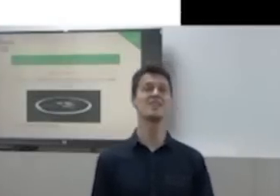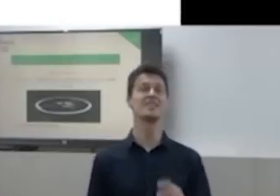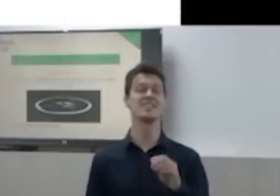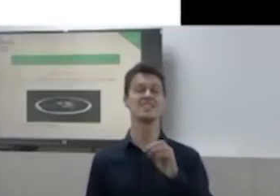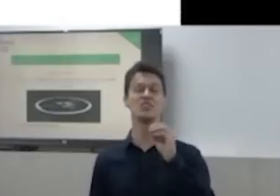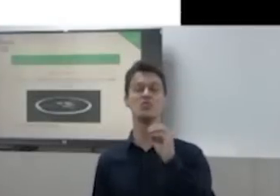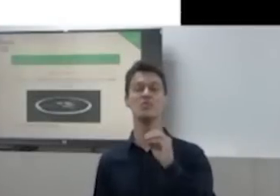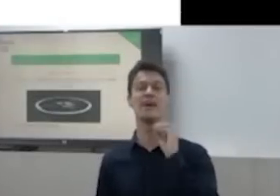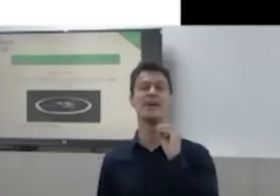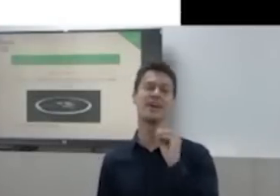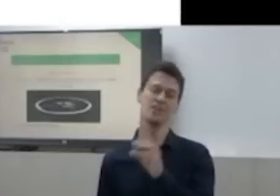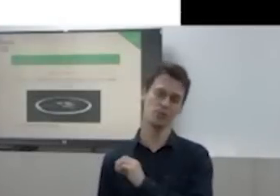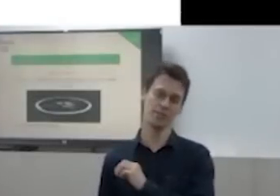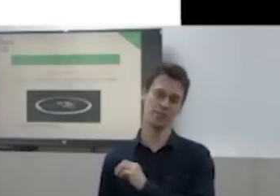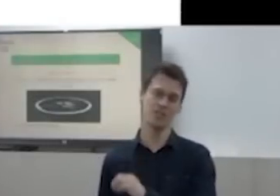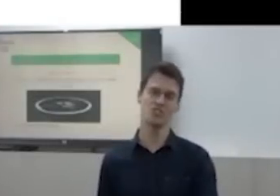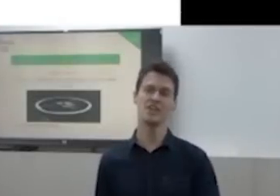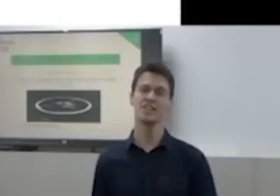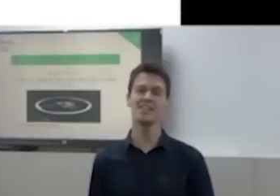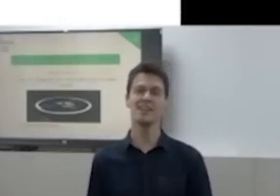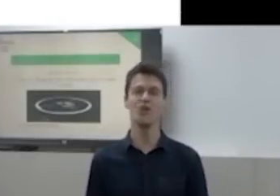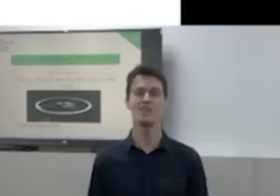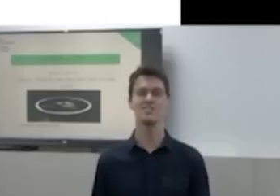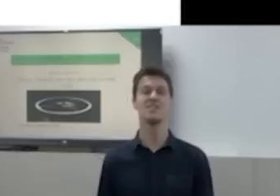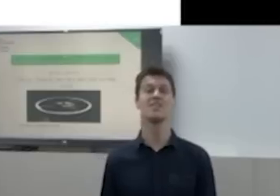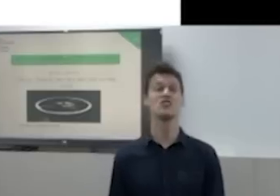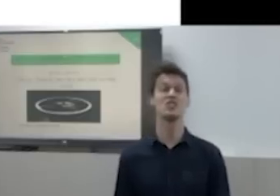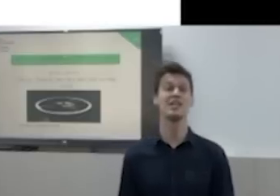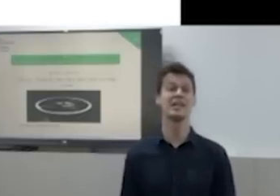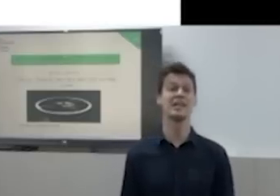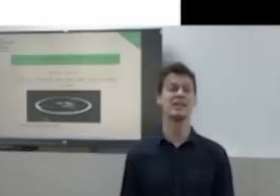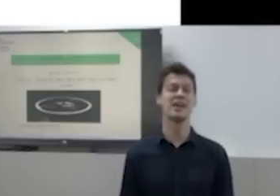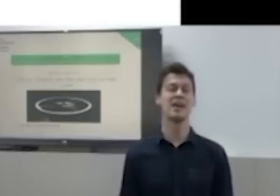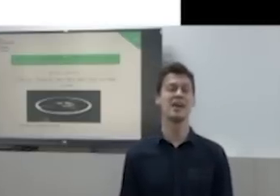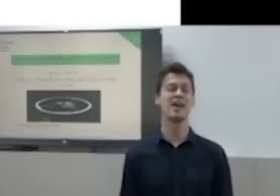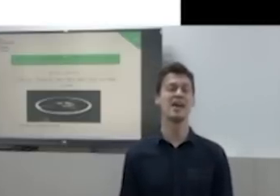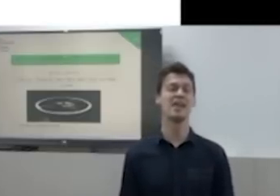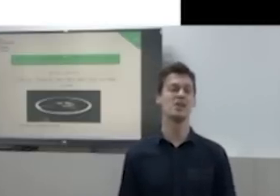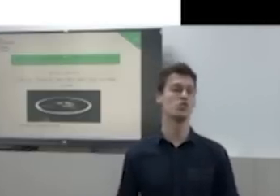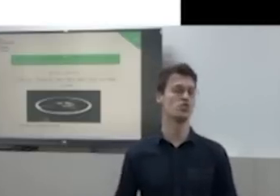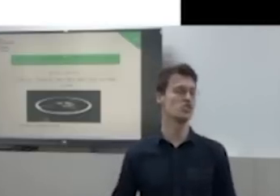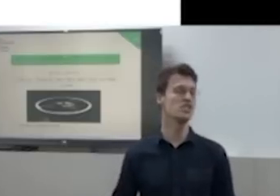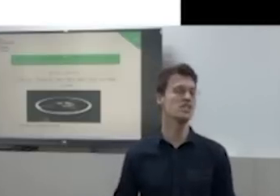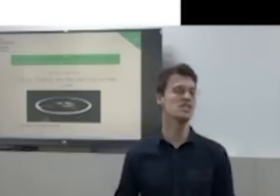com vocês trazendo uma reportagem. Quem que gosta de ler